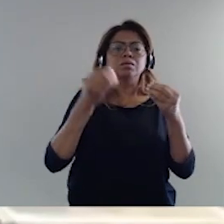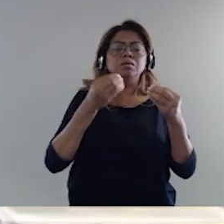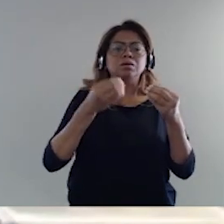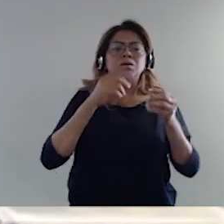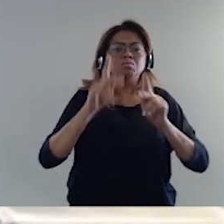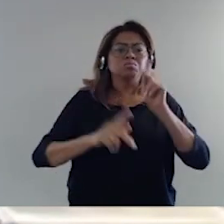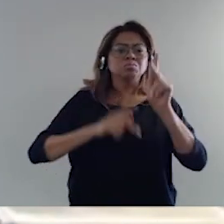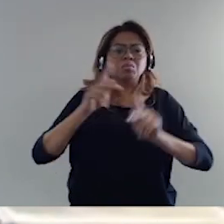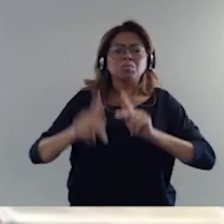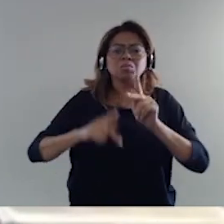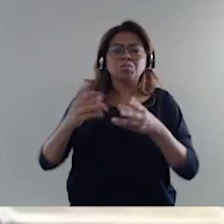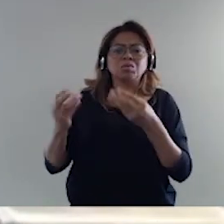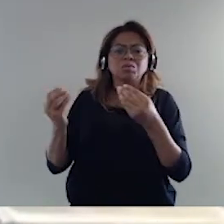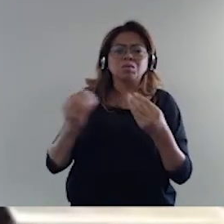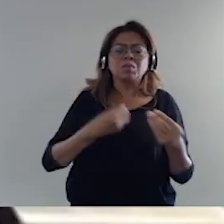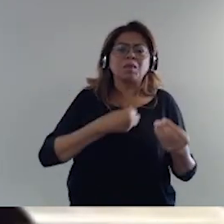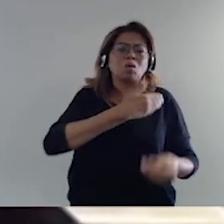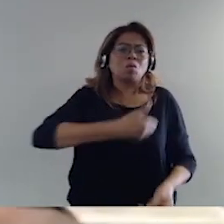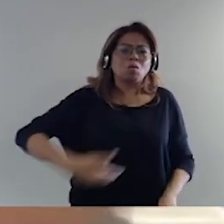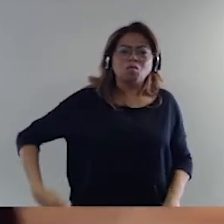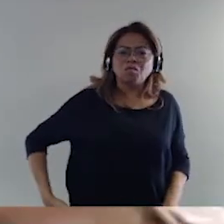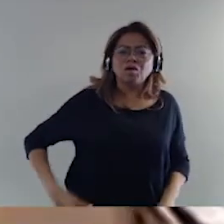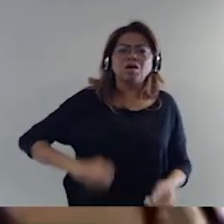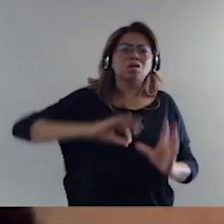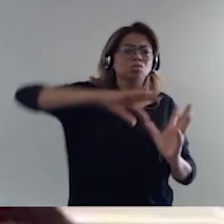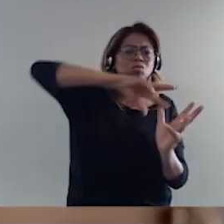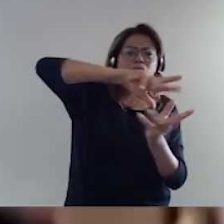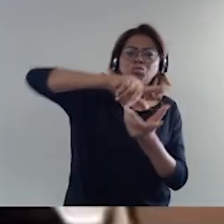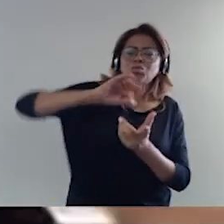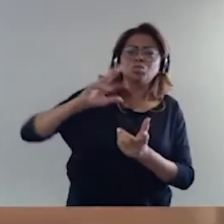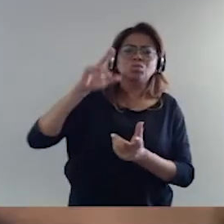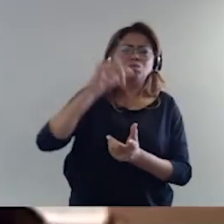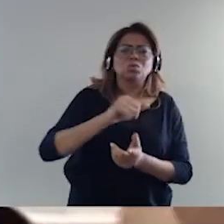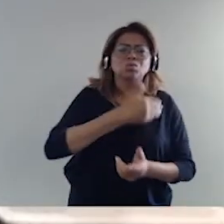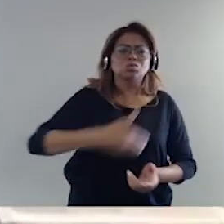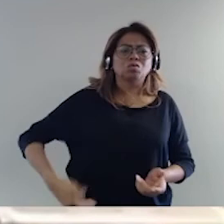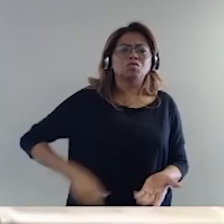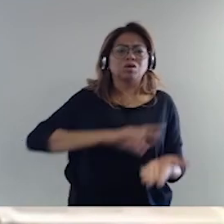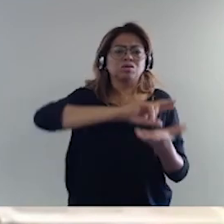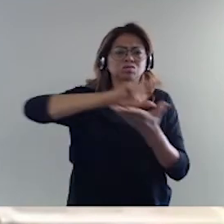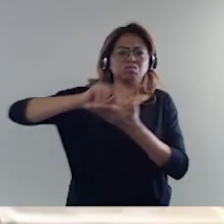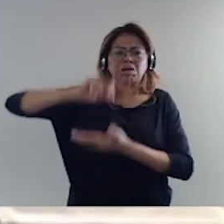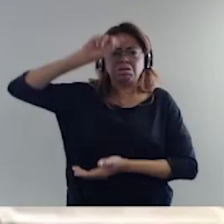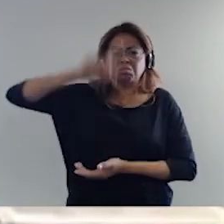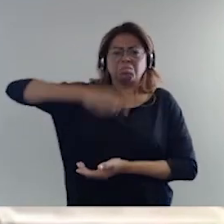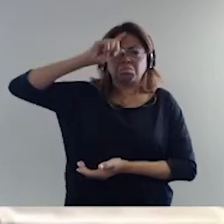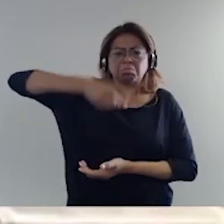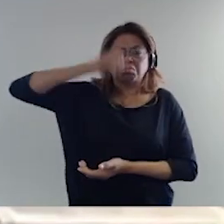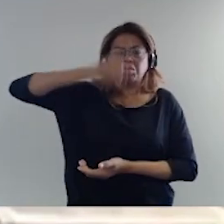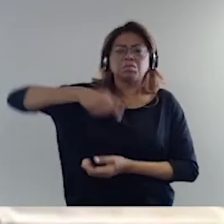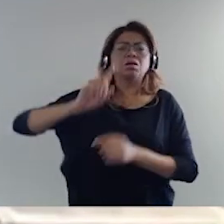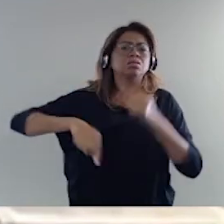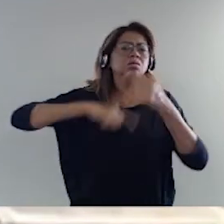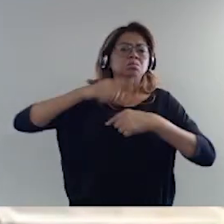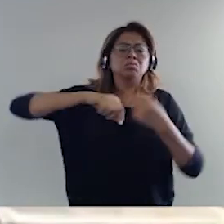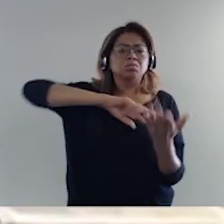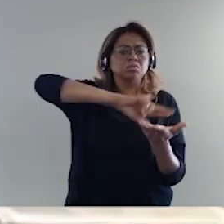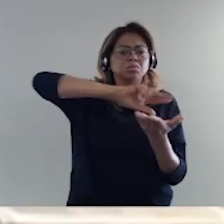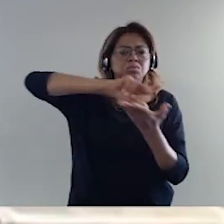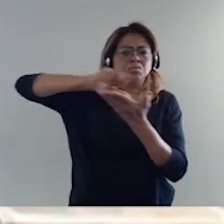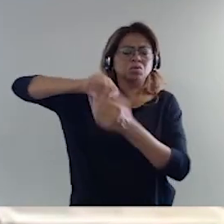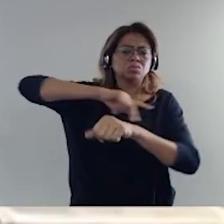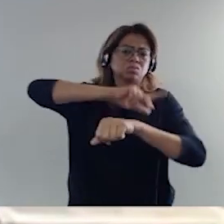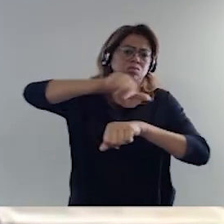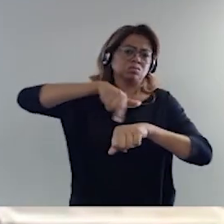populistas autoritários em diferentes partes do mundo, Hungria, Polônia, Turquia, Rússia e por aí afora, e como